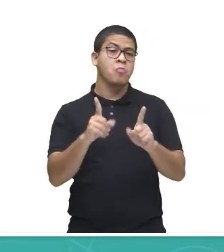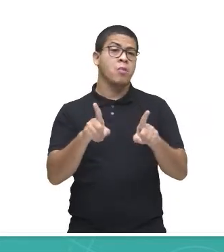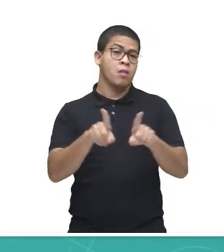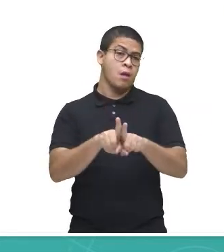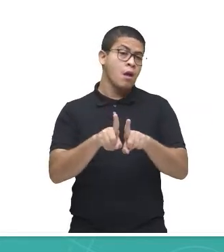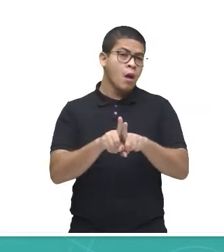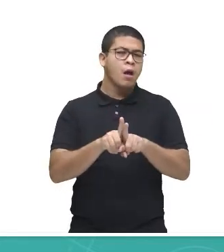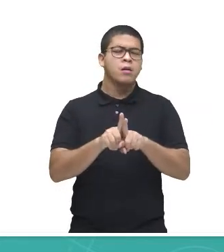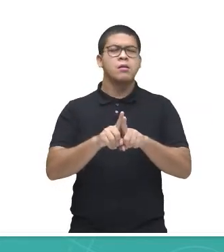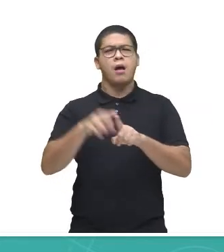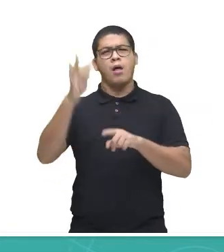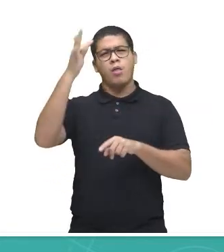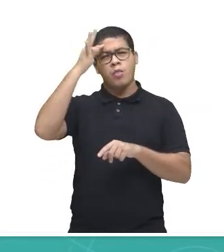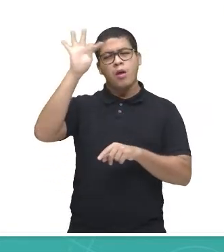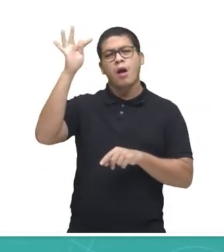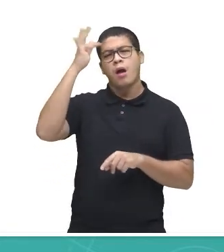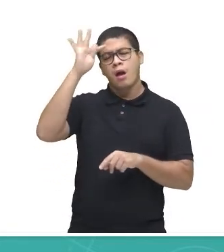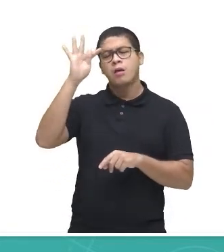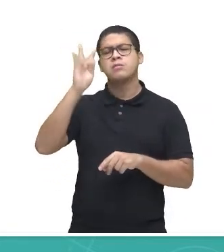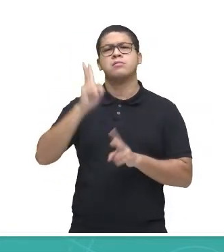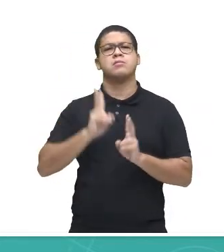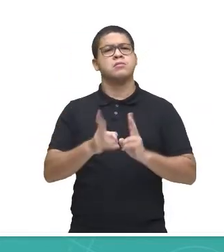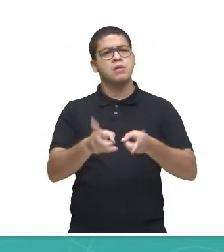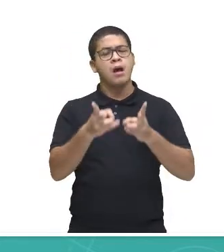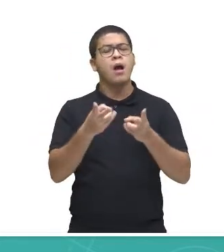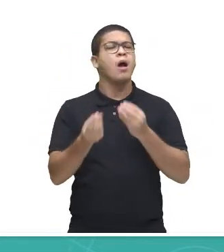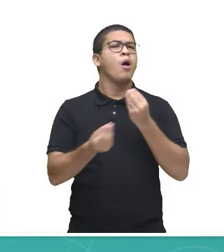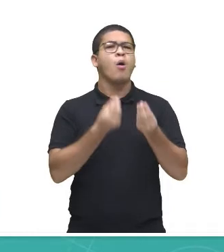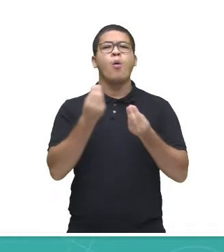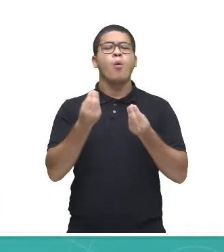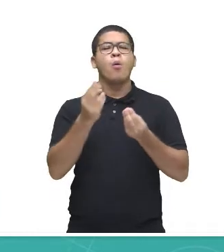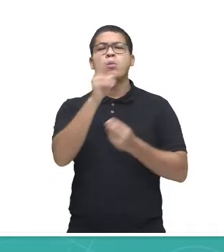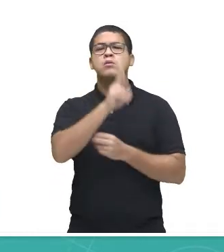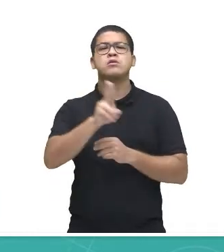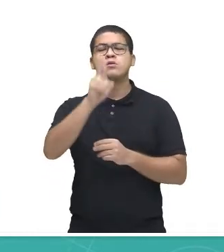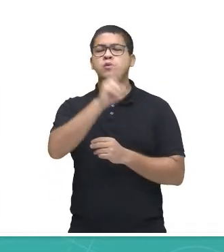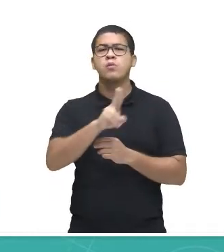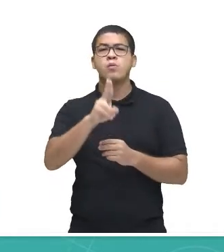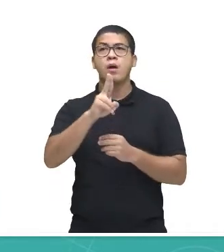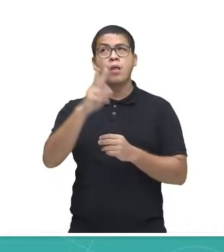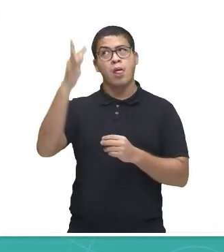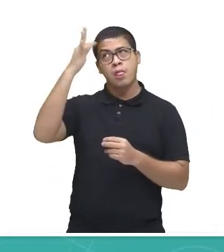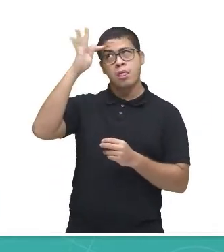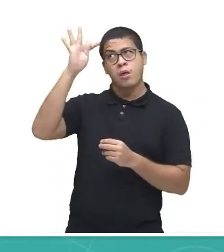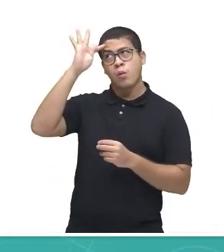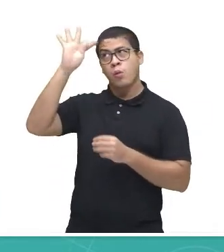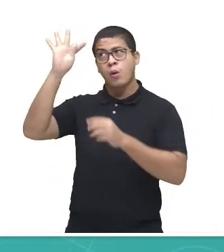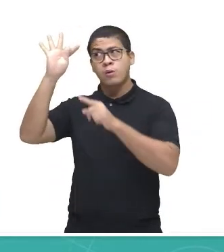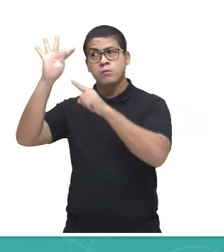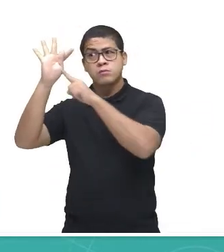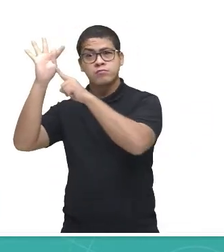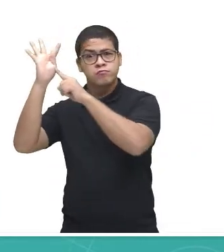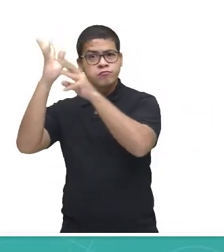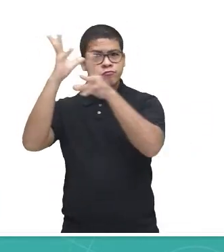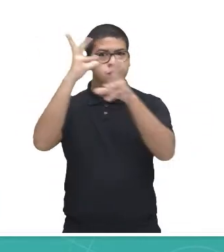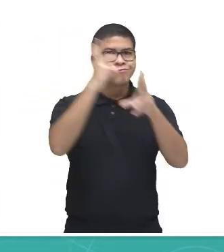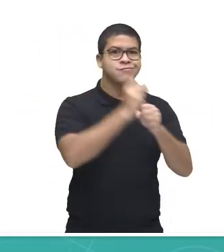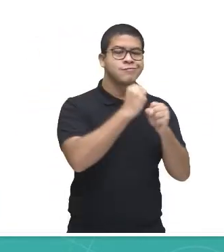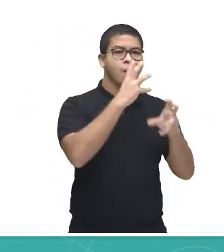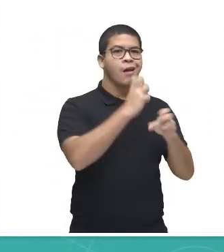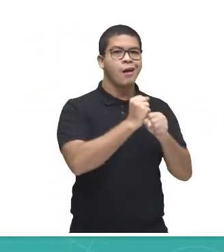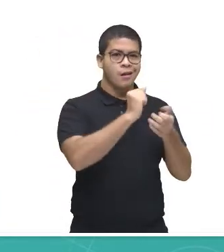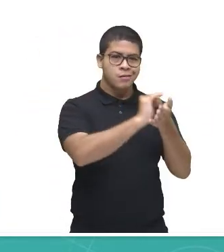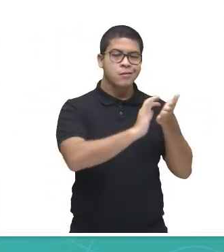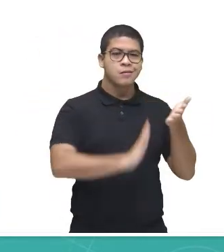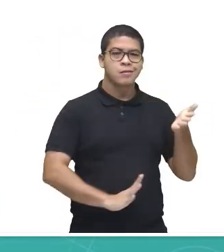parte teórica, mas como é que a gente vai utilizar essa parte teórica na resolução de exercícios? Deixa eu te